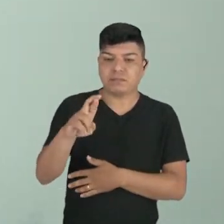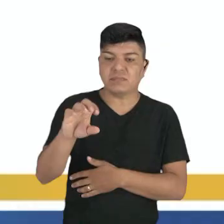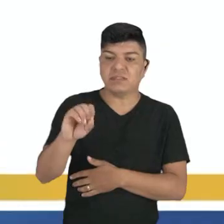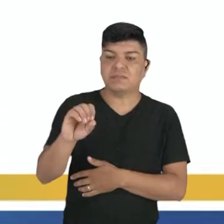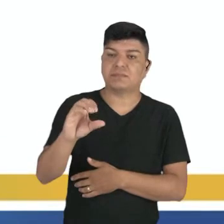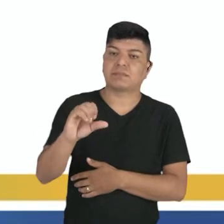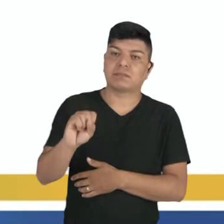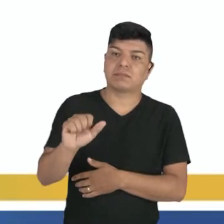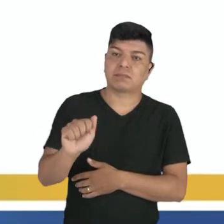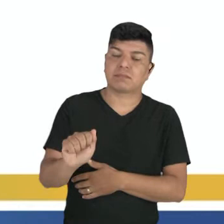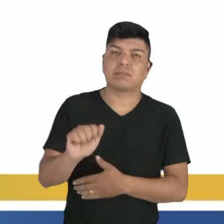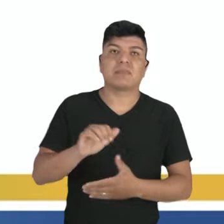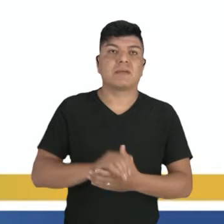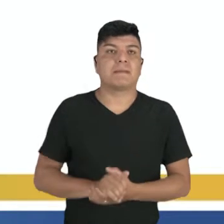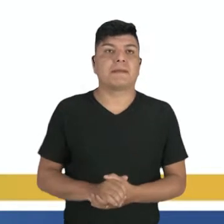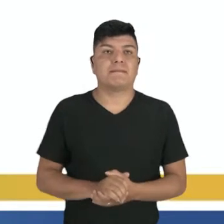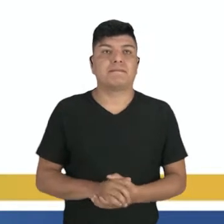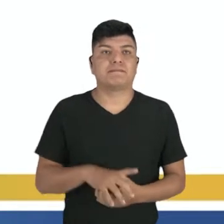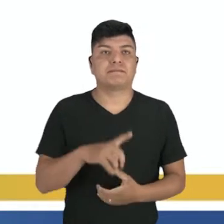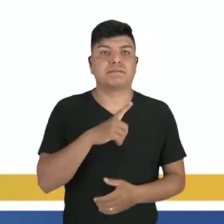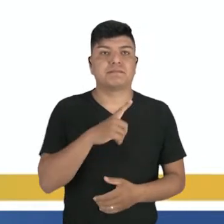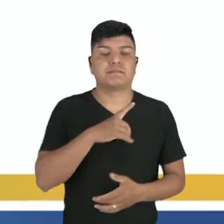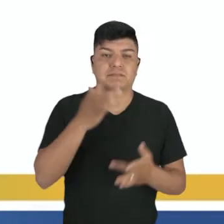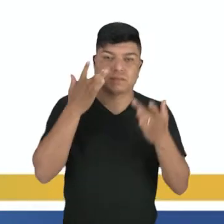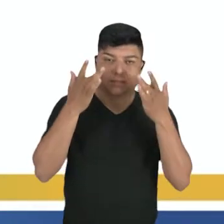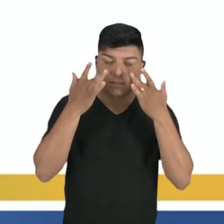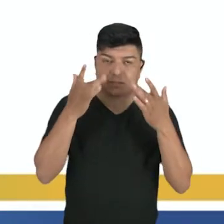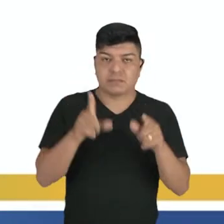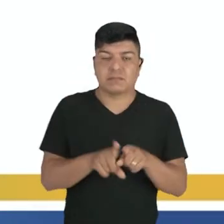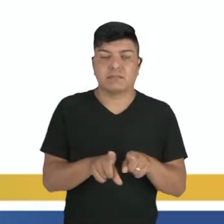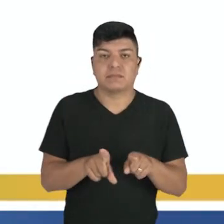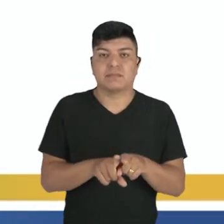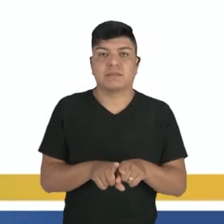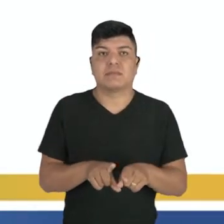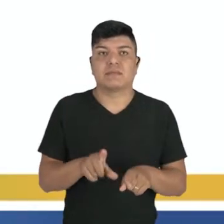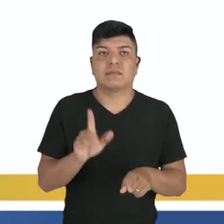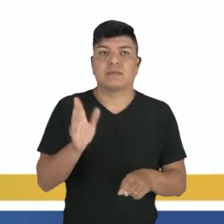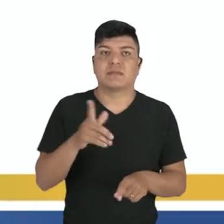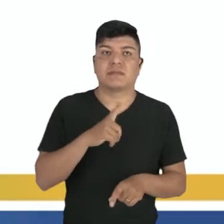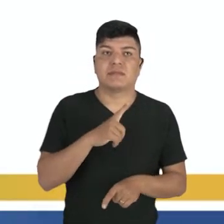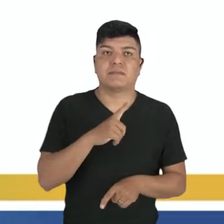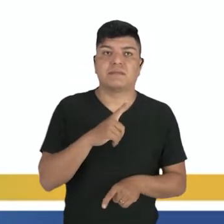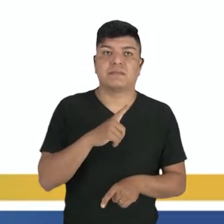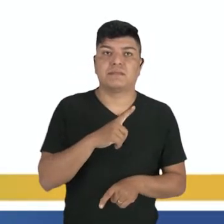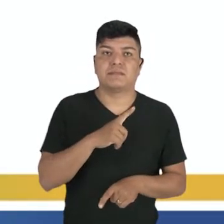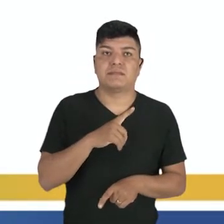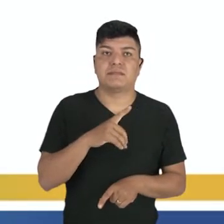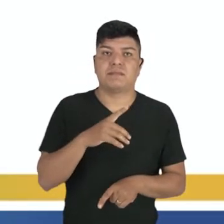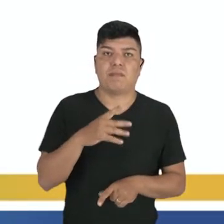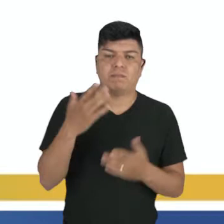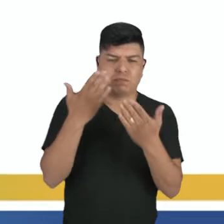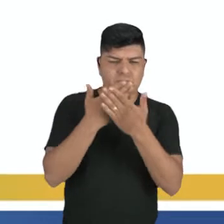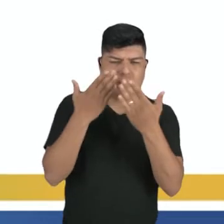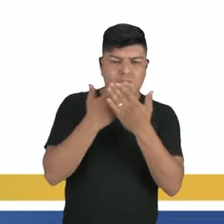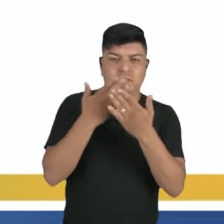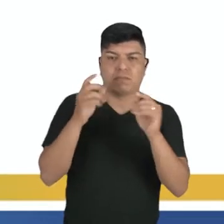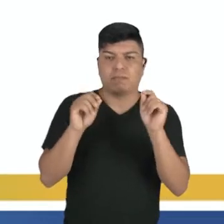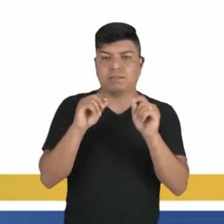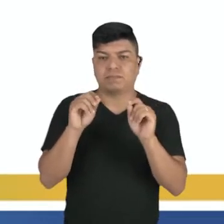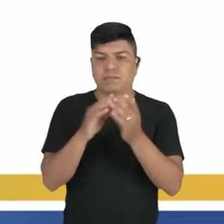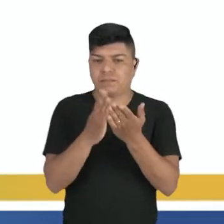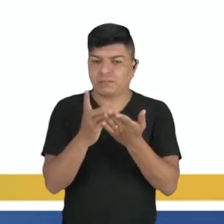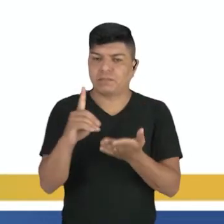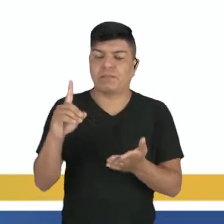parágrafos. E também nós temos o teatro, né, que já vinha ali uma questão dos mistérios, né, episódios